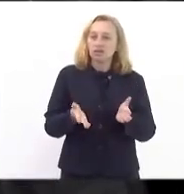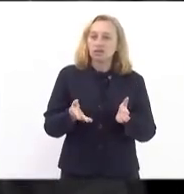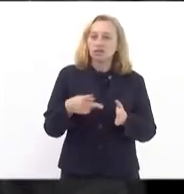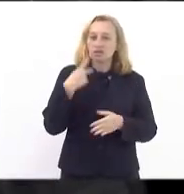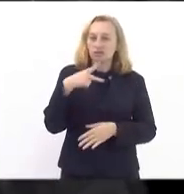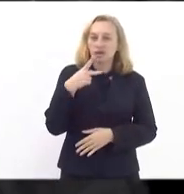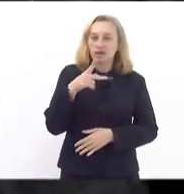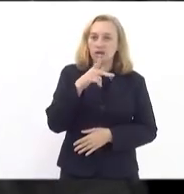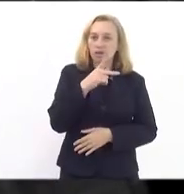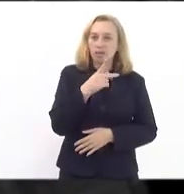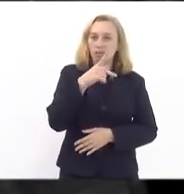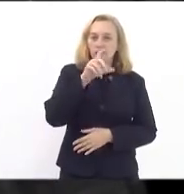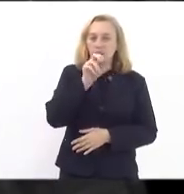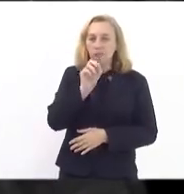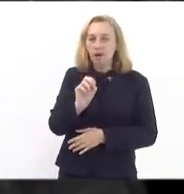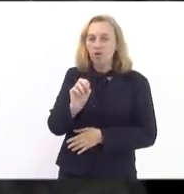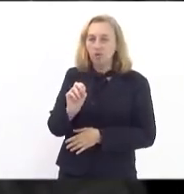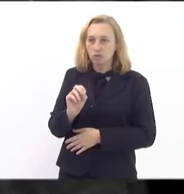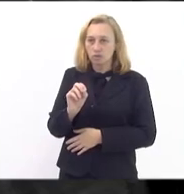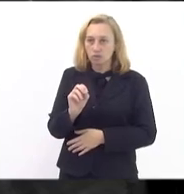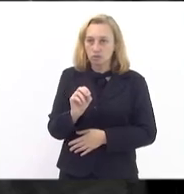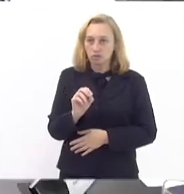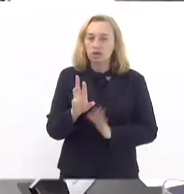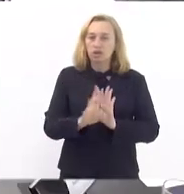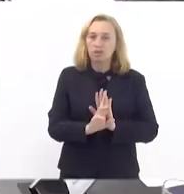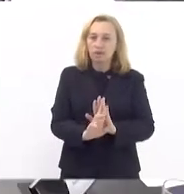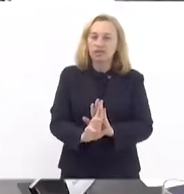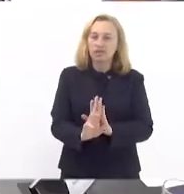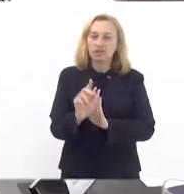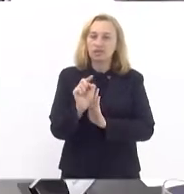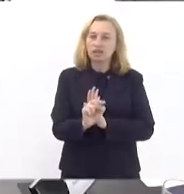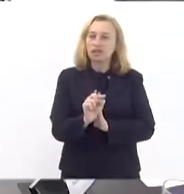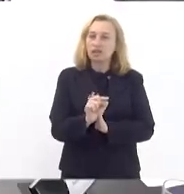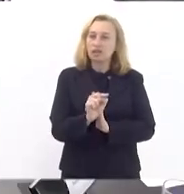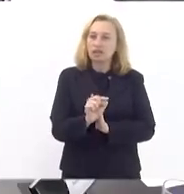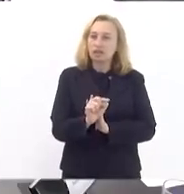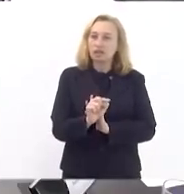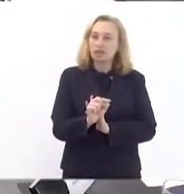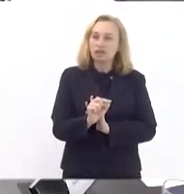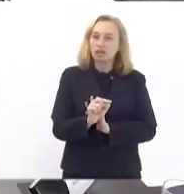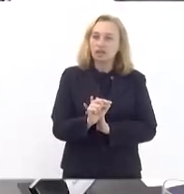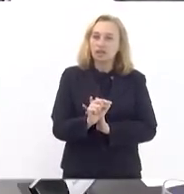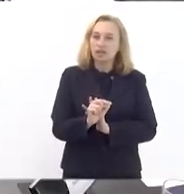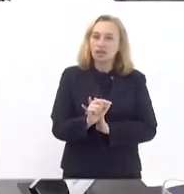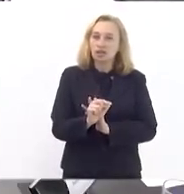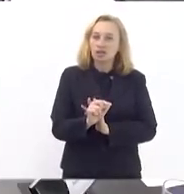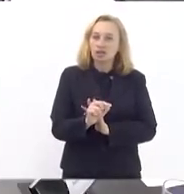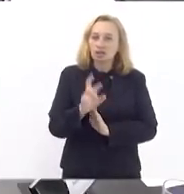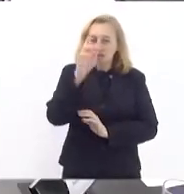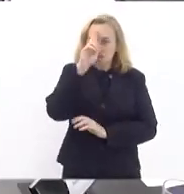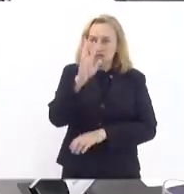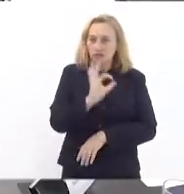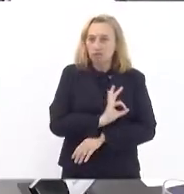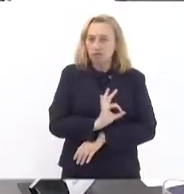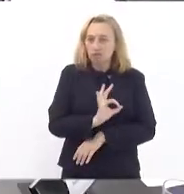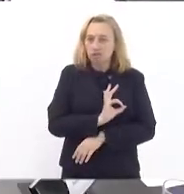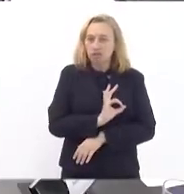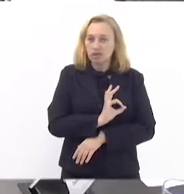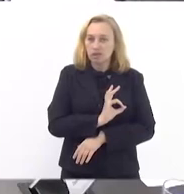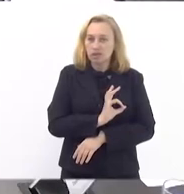presente Aqui tá o Rogério ou baixo tá representando aqui o comandante Muito obrigado